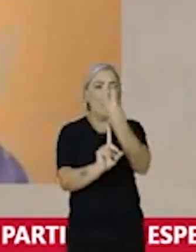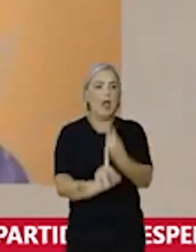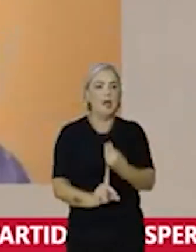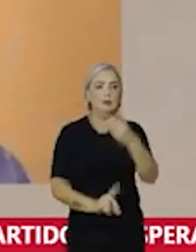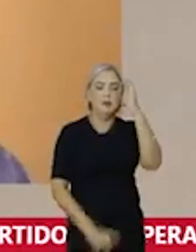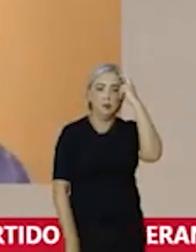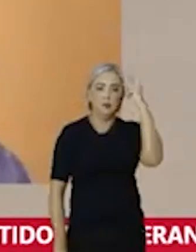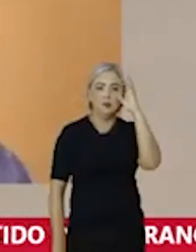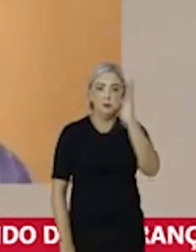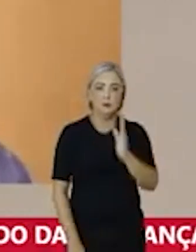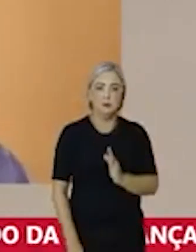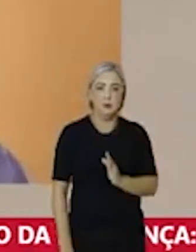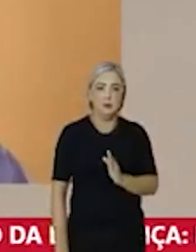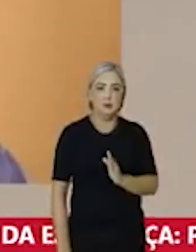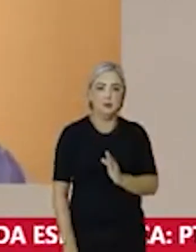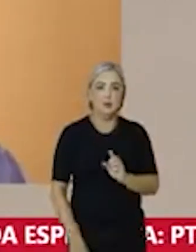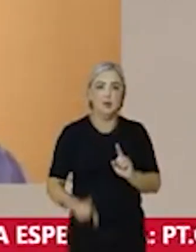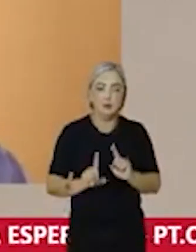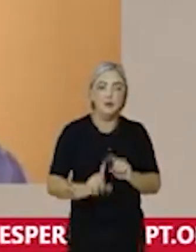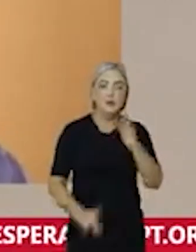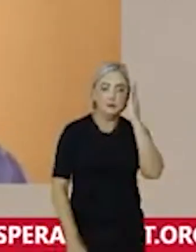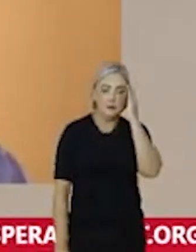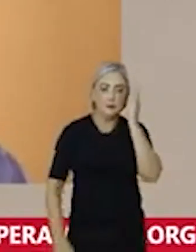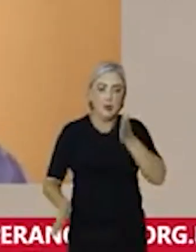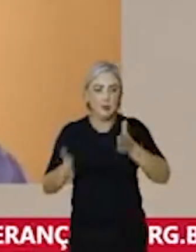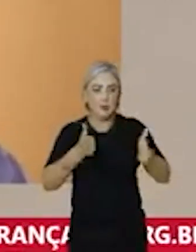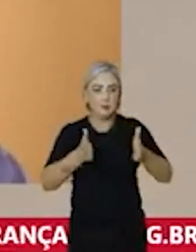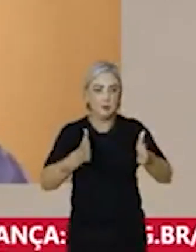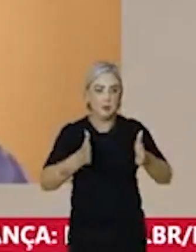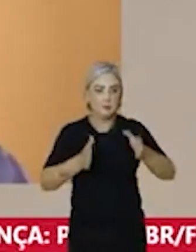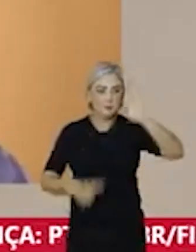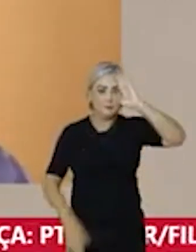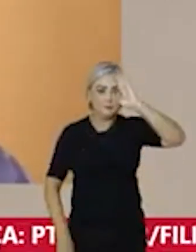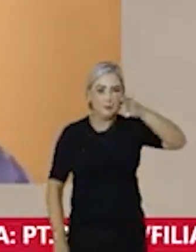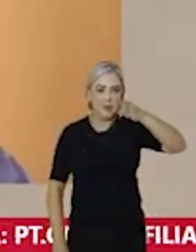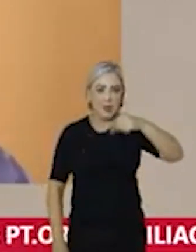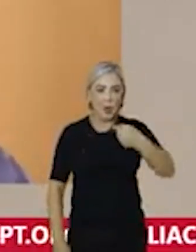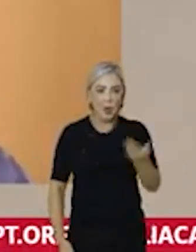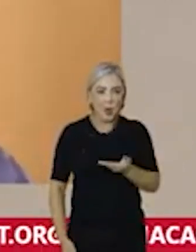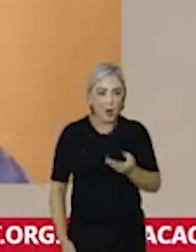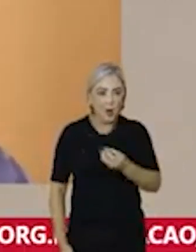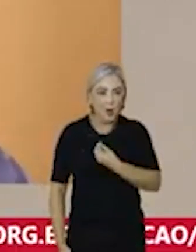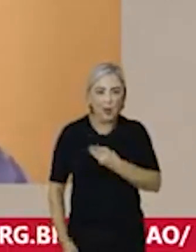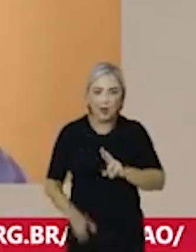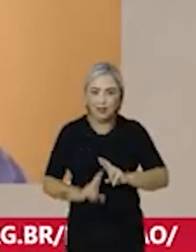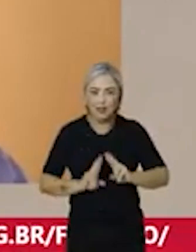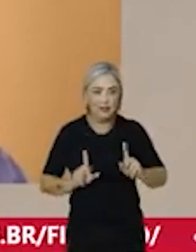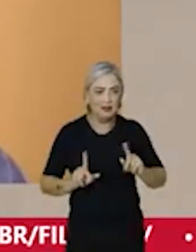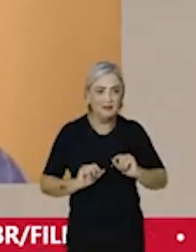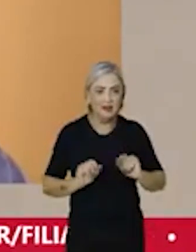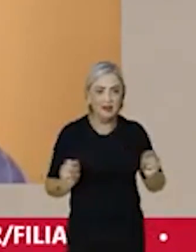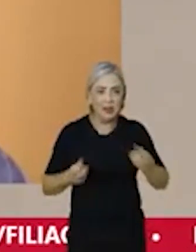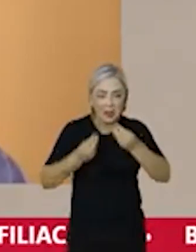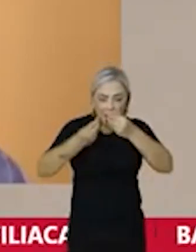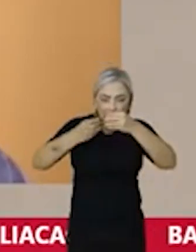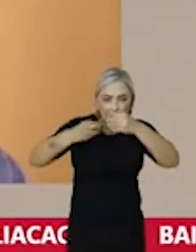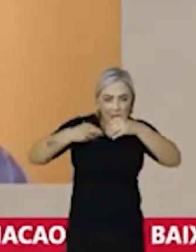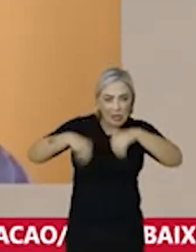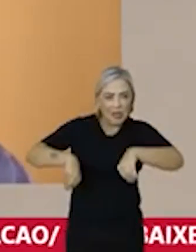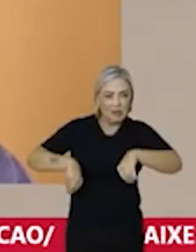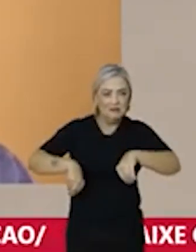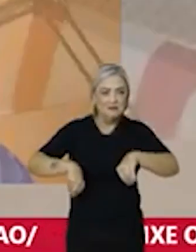cultura no Brasil. Mesmo considerando o período da ditadura militar, nós estamos vivendo um momento de destruição, de